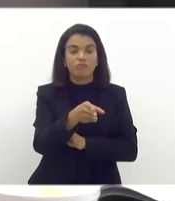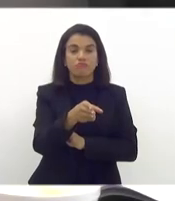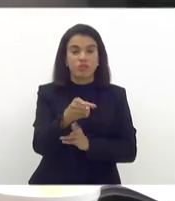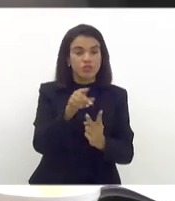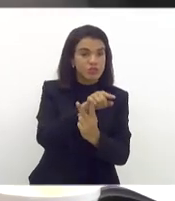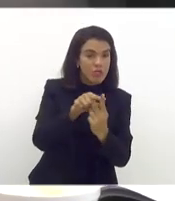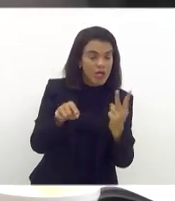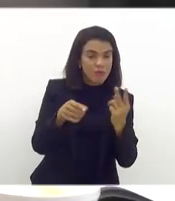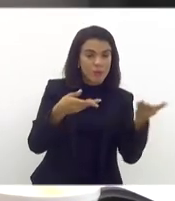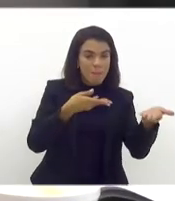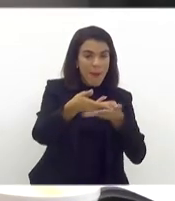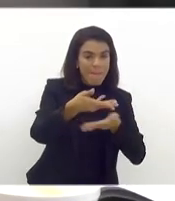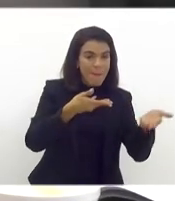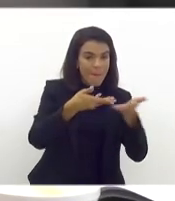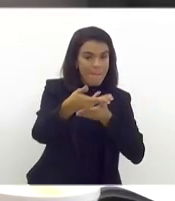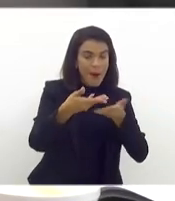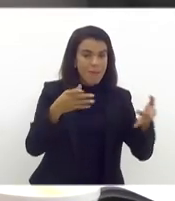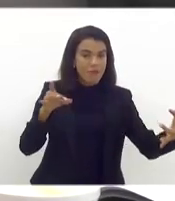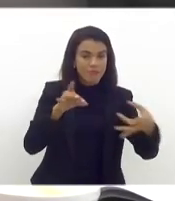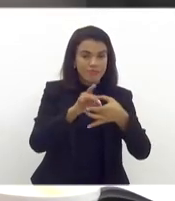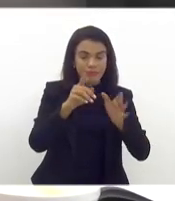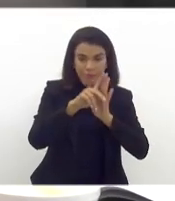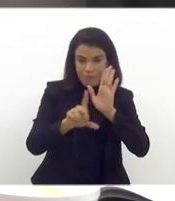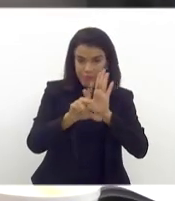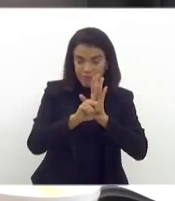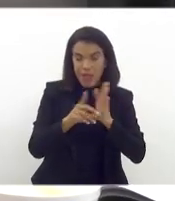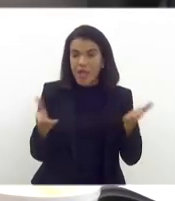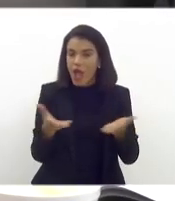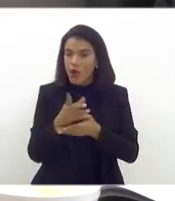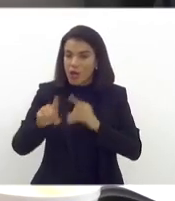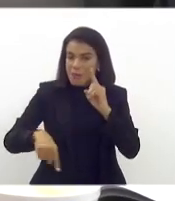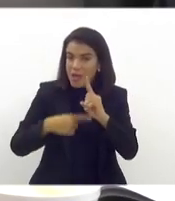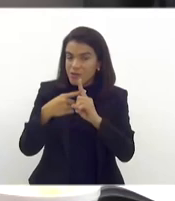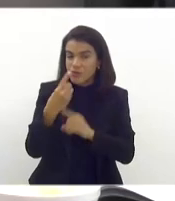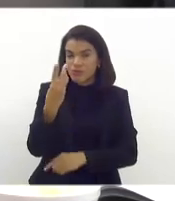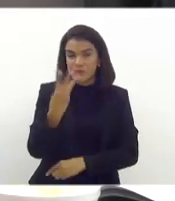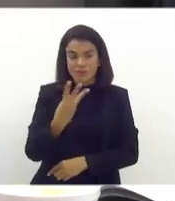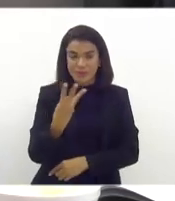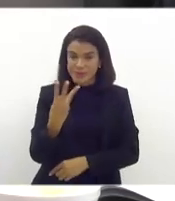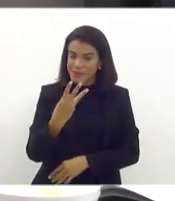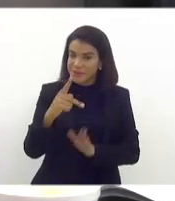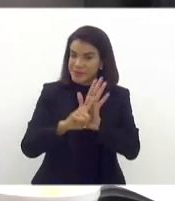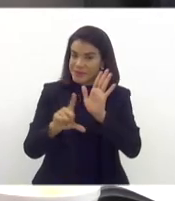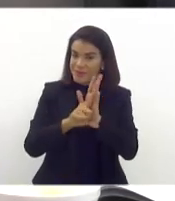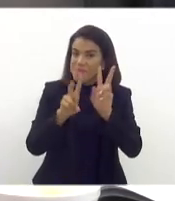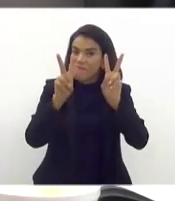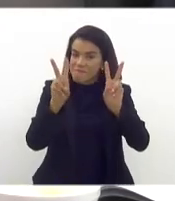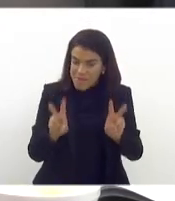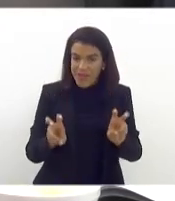ambos conversassem para terem projeto em comum, e agora tem outro terceiro projeto sobre o mesmo tema.